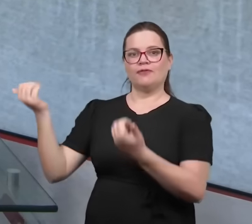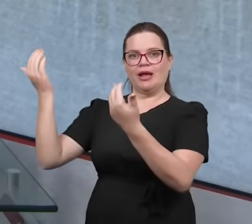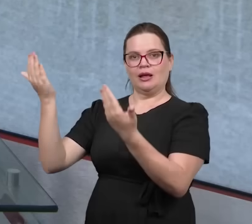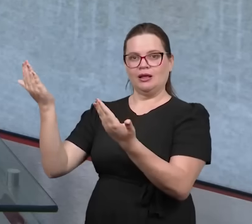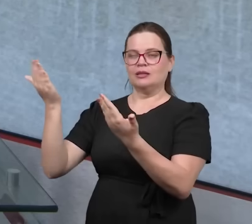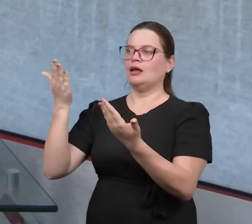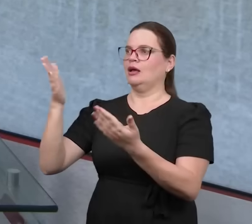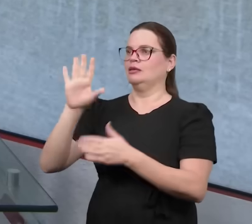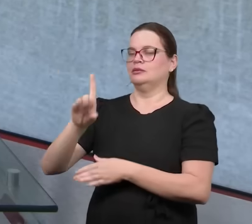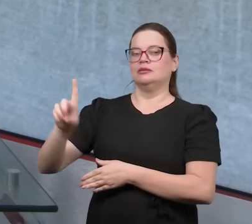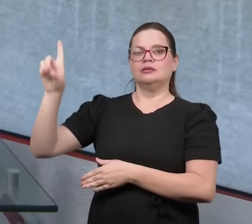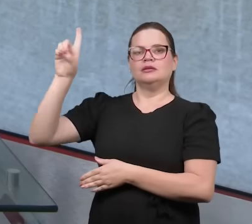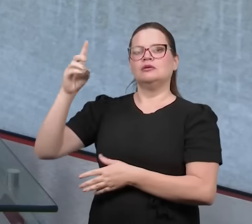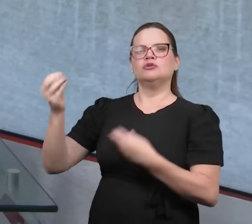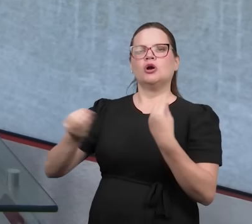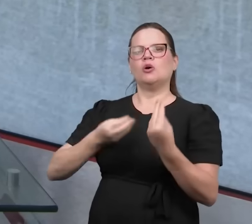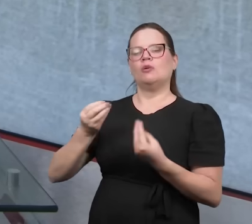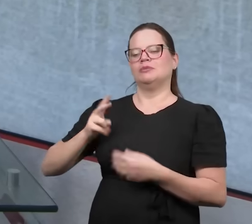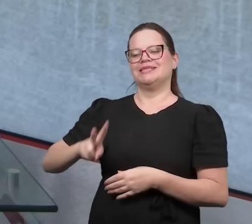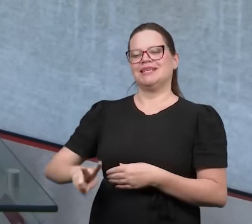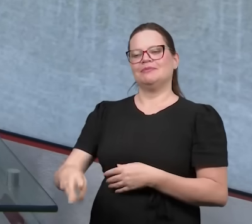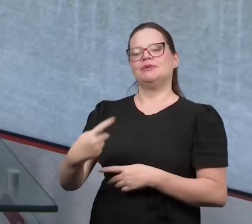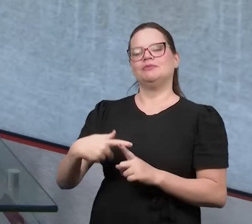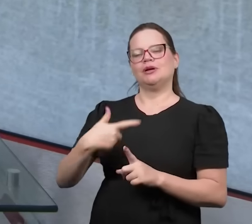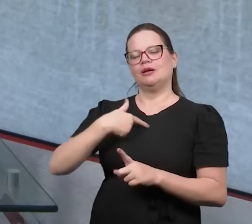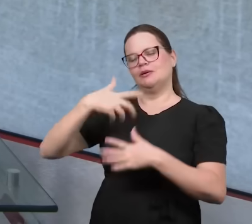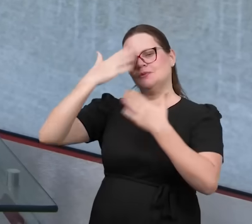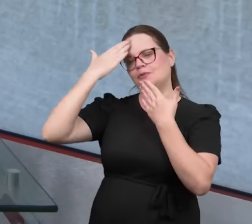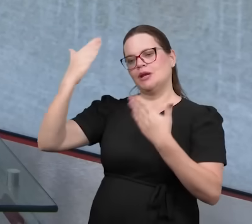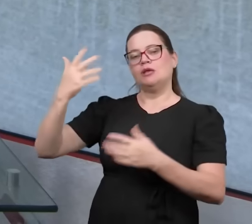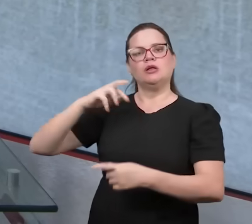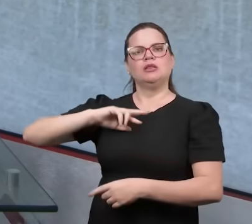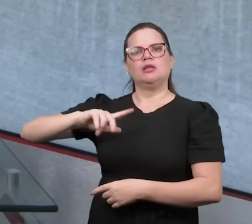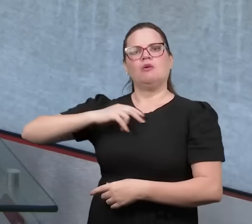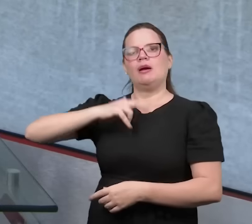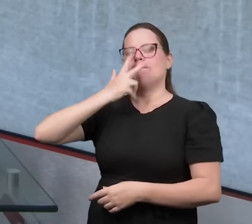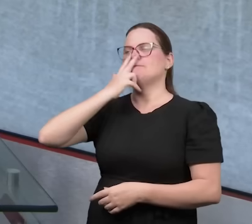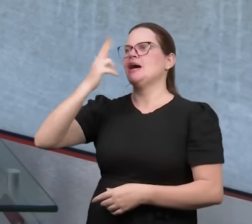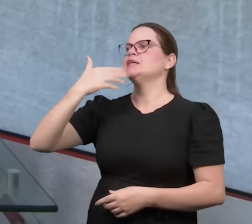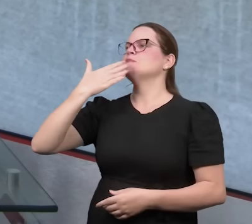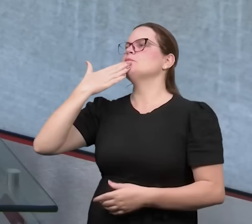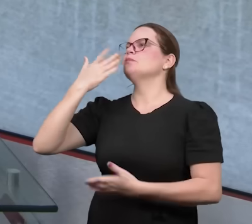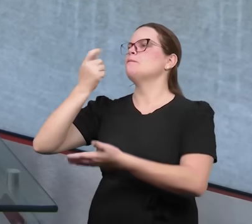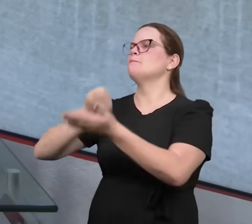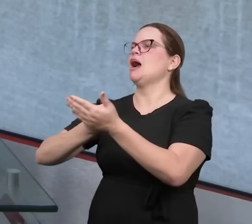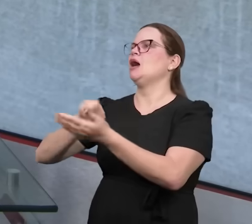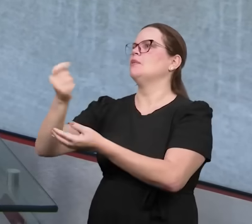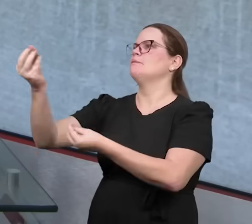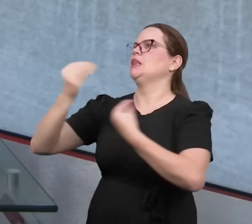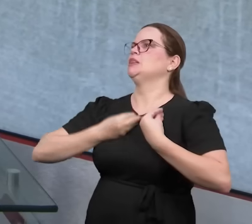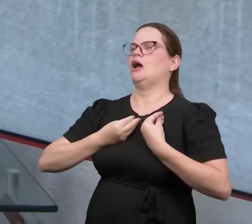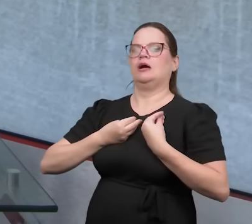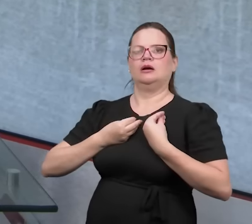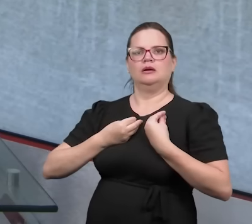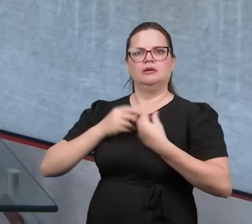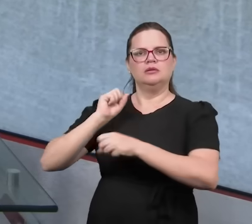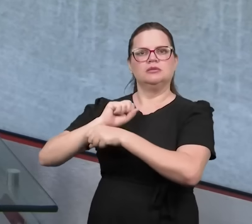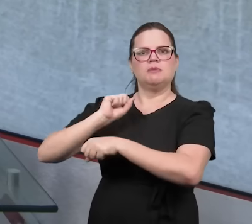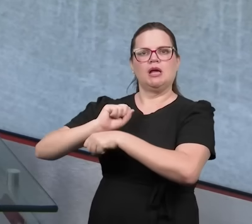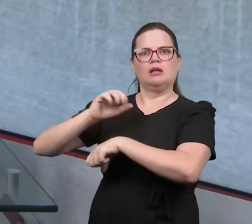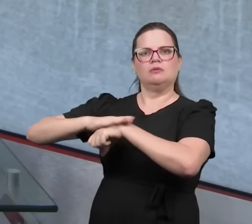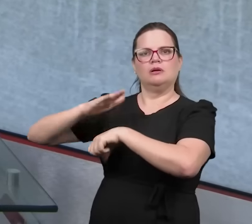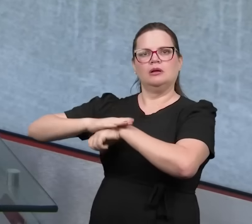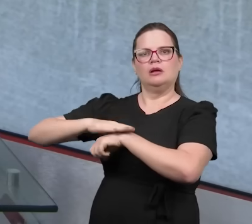Deus sempre foi na forma de gratidão e não como troca de favores, esperando receber algo dele, quer dizer,